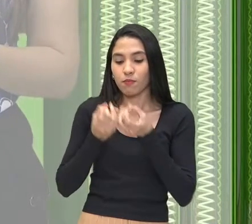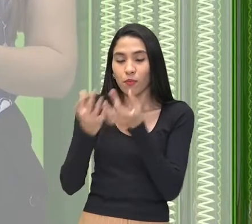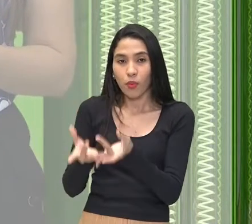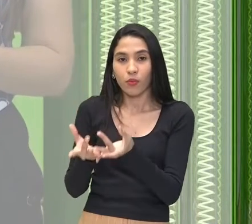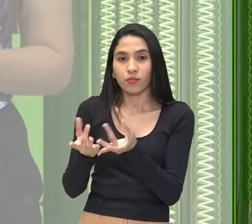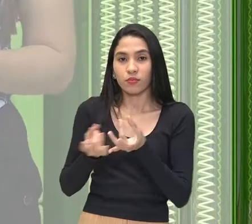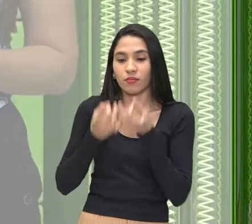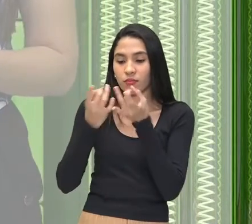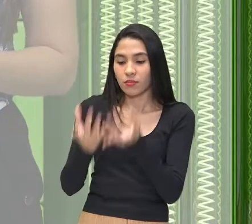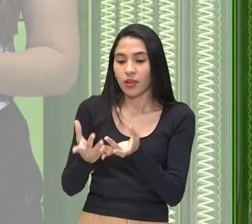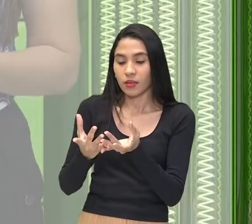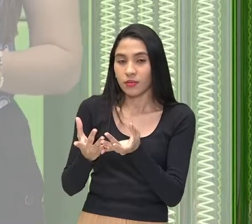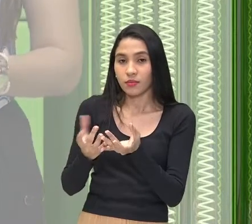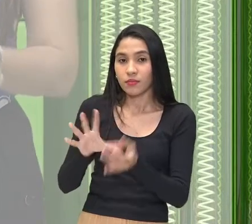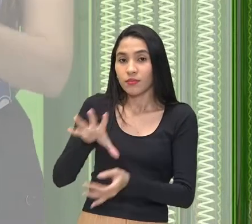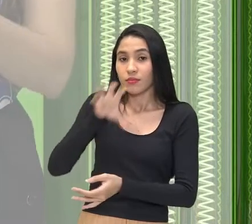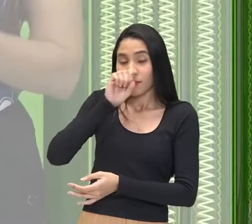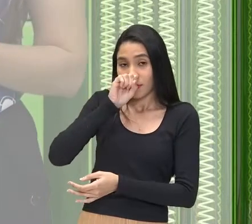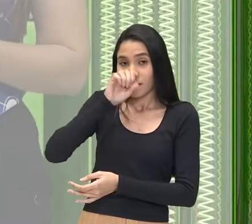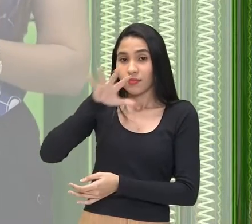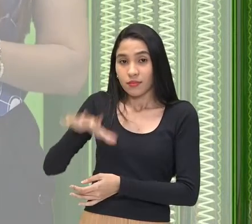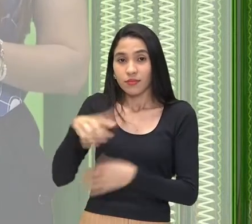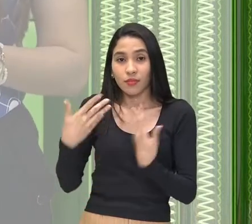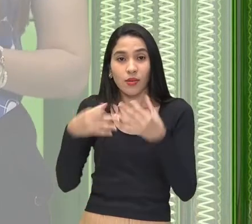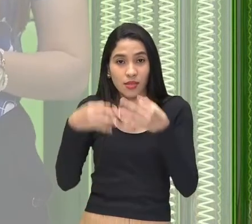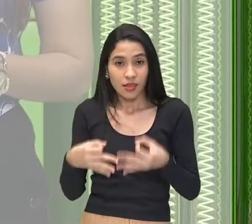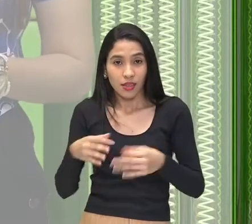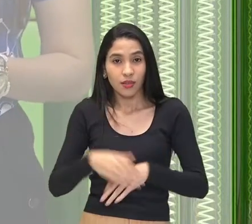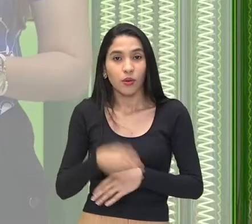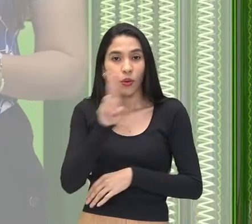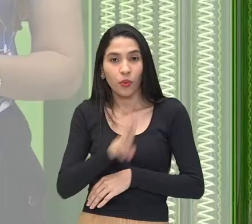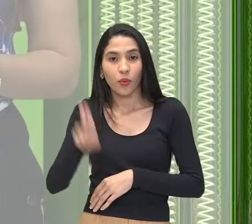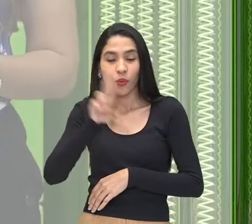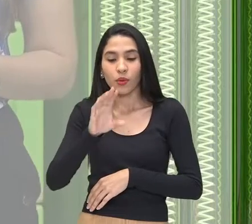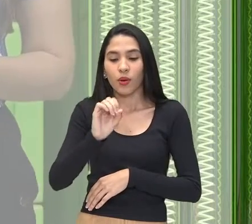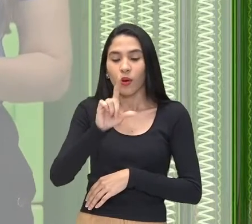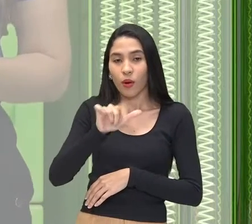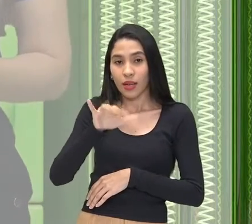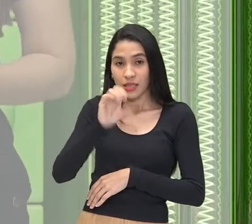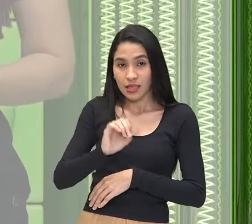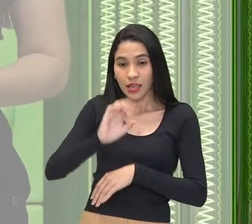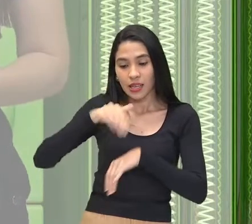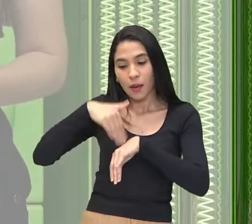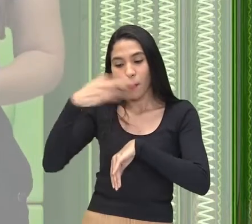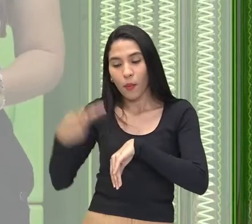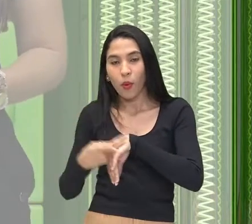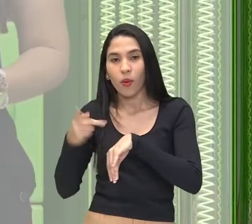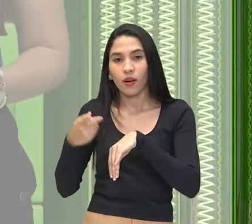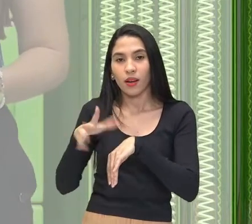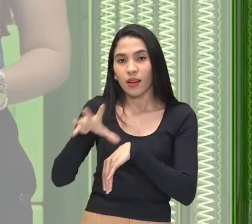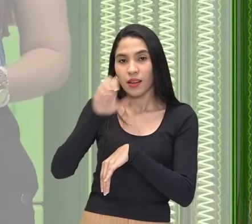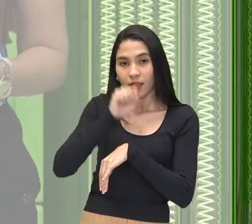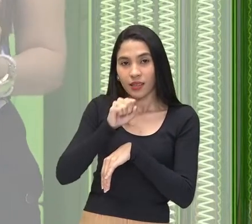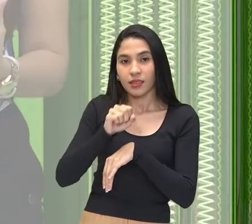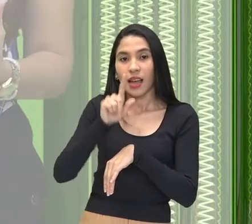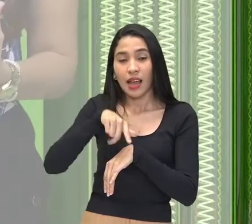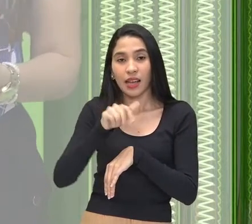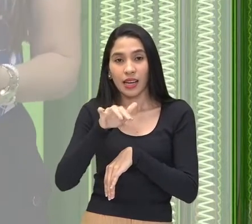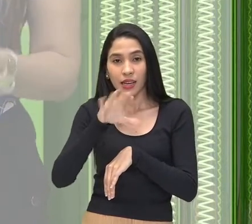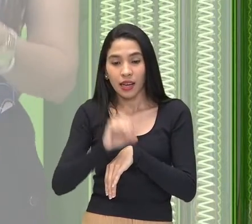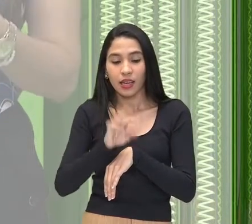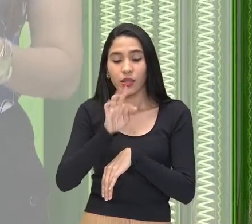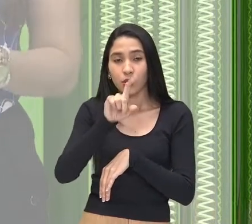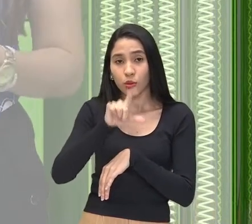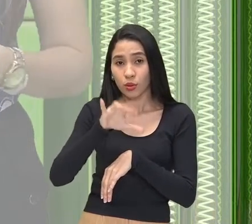gás carbônico, certo? Então, elas utilizam o gás oxigênio, descartam o gás carbônico. O gás carbônico é um gás